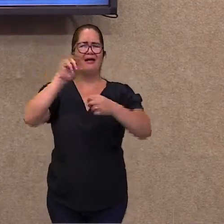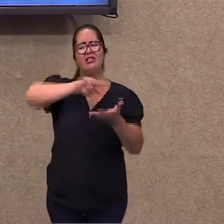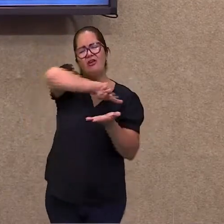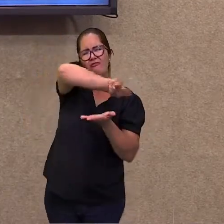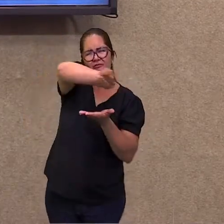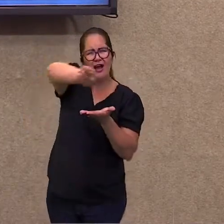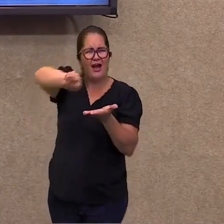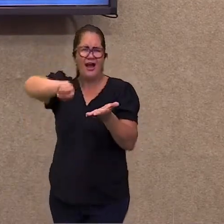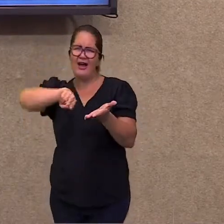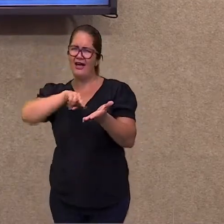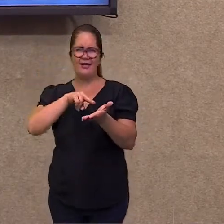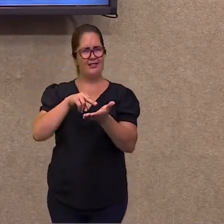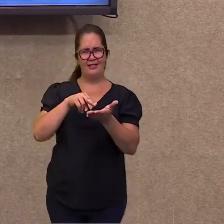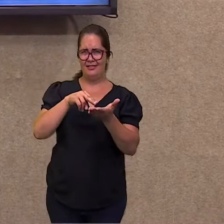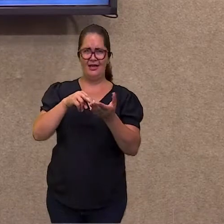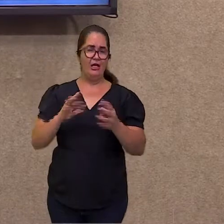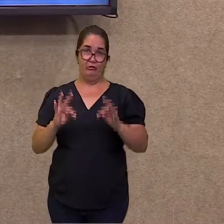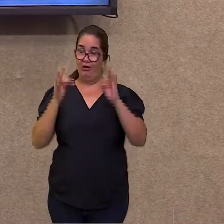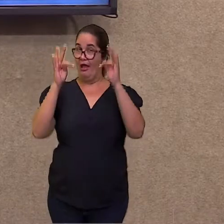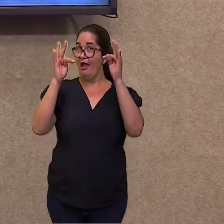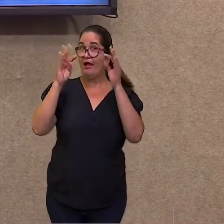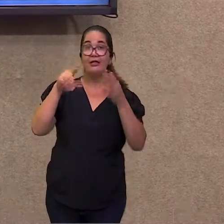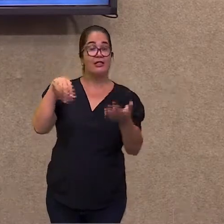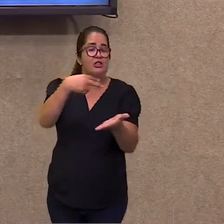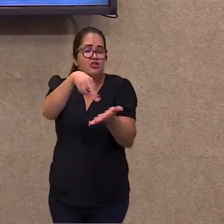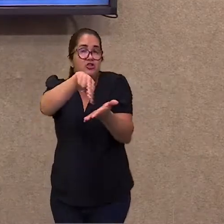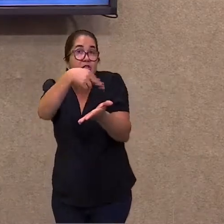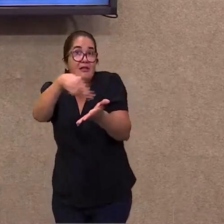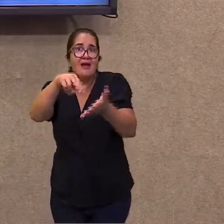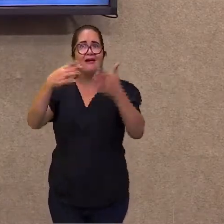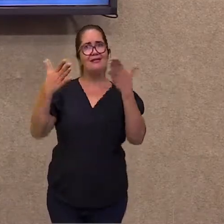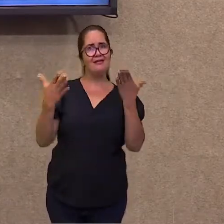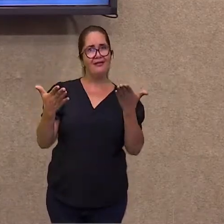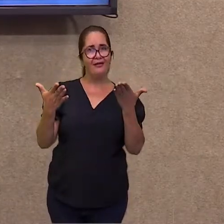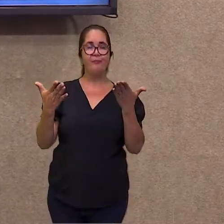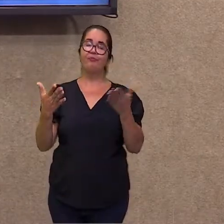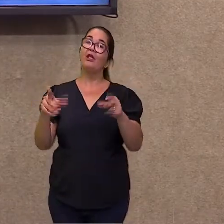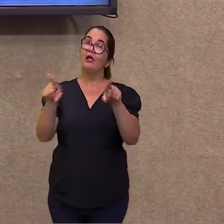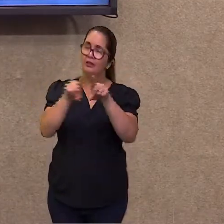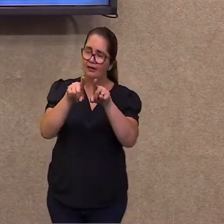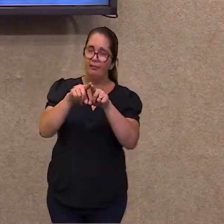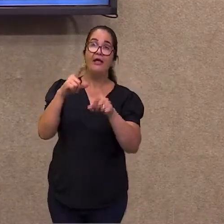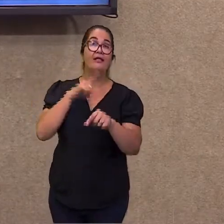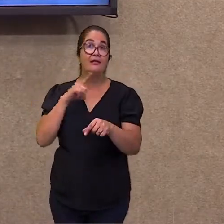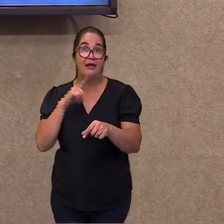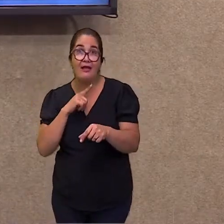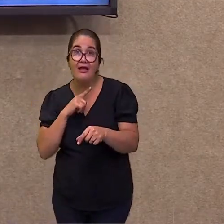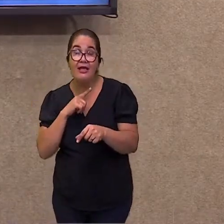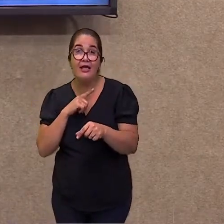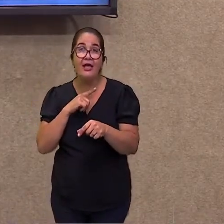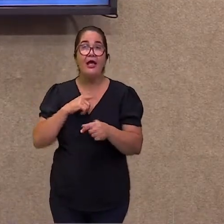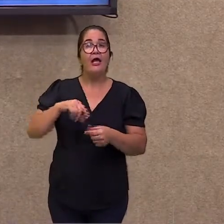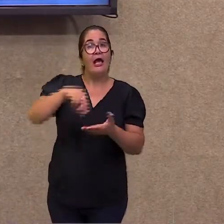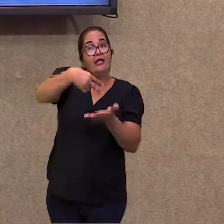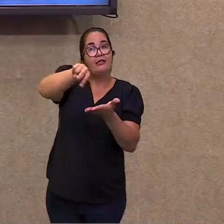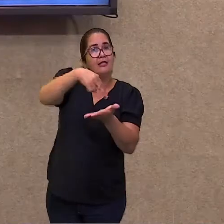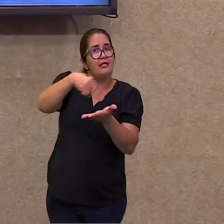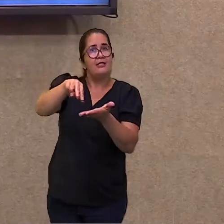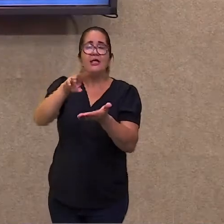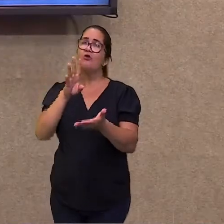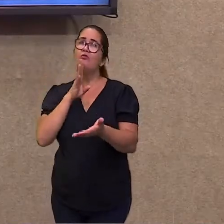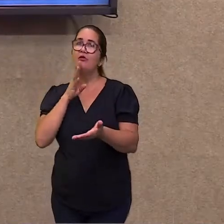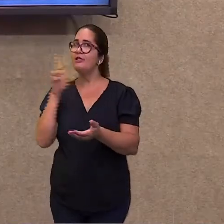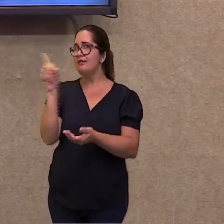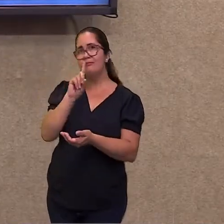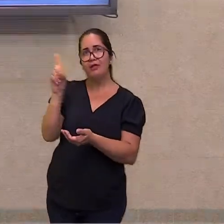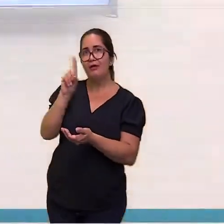de dança, né? Mas tem também, gente, as danças que nós não conhecemos. Quais são essas danças? As